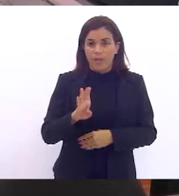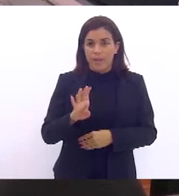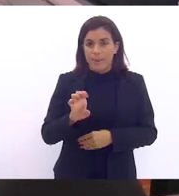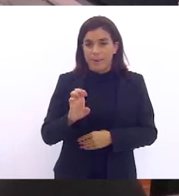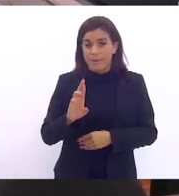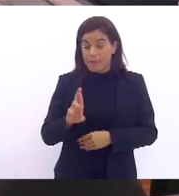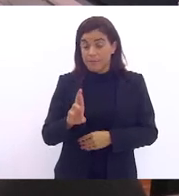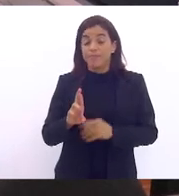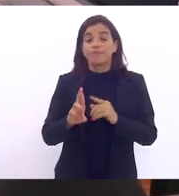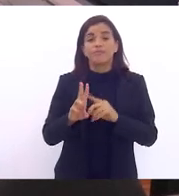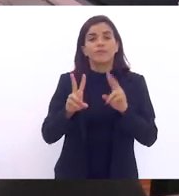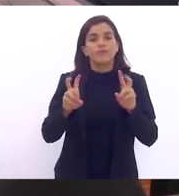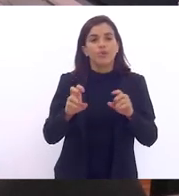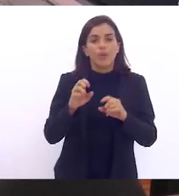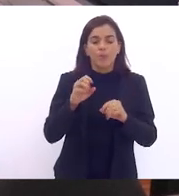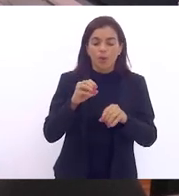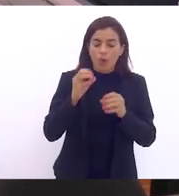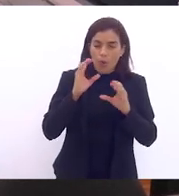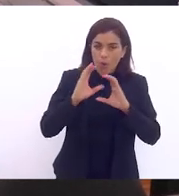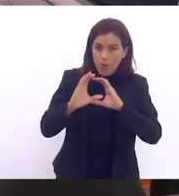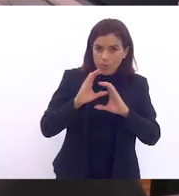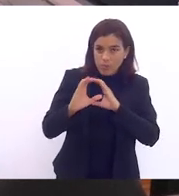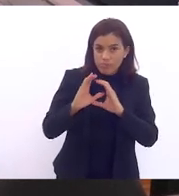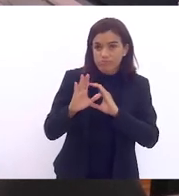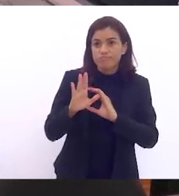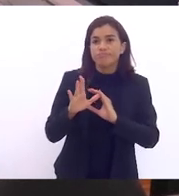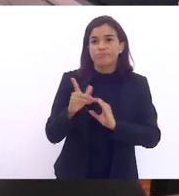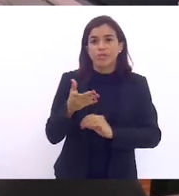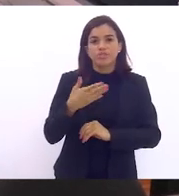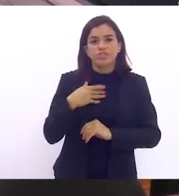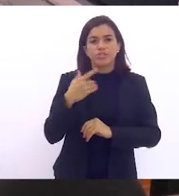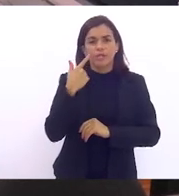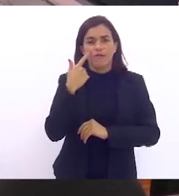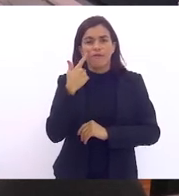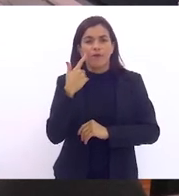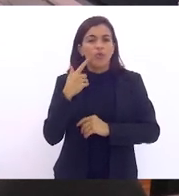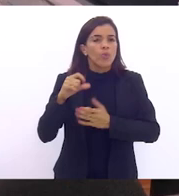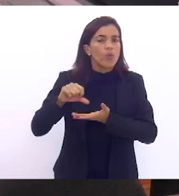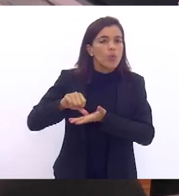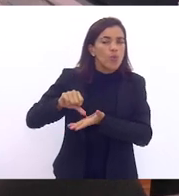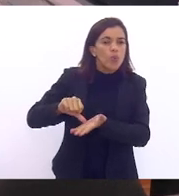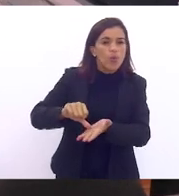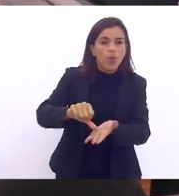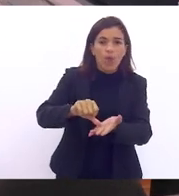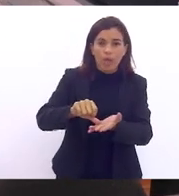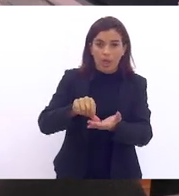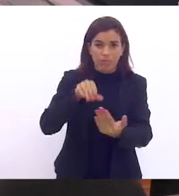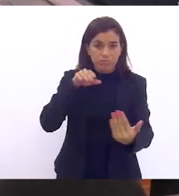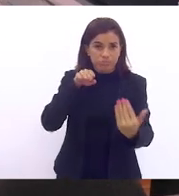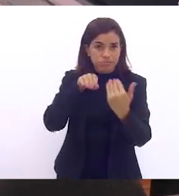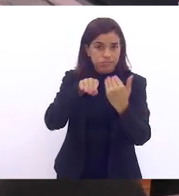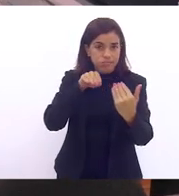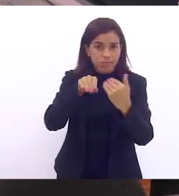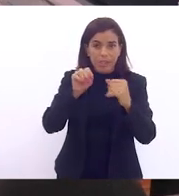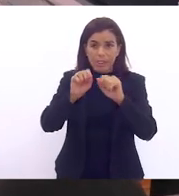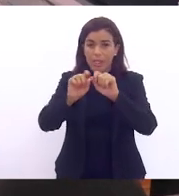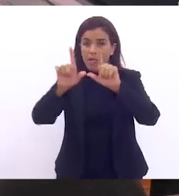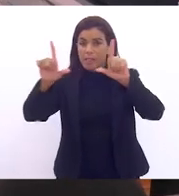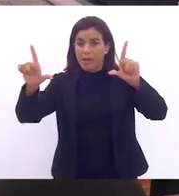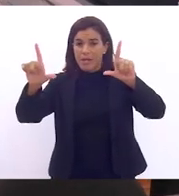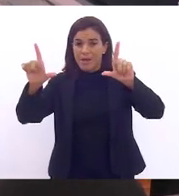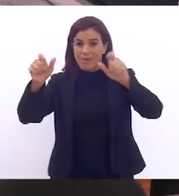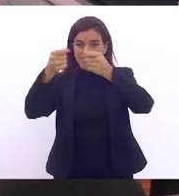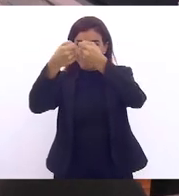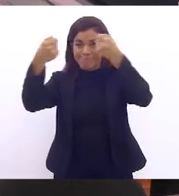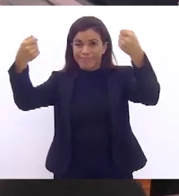comunicação a gente já tá mapeando já a rodovia viu Hugo pra gente ver quais são os locais que tiveram as faixas eh é danificadas a